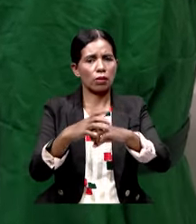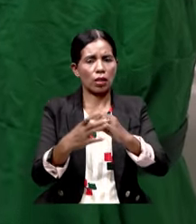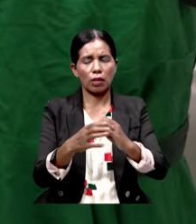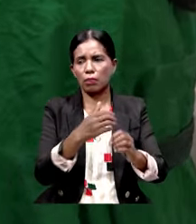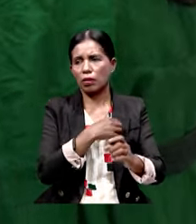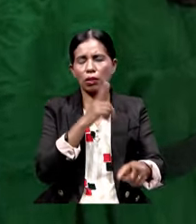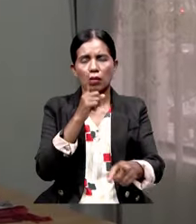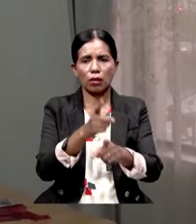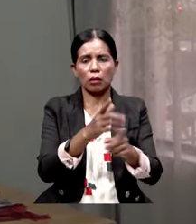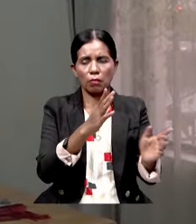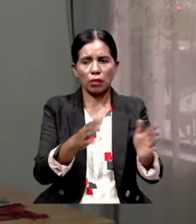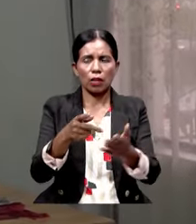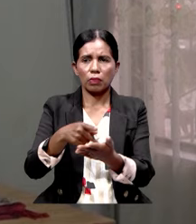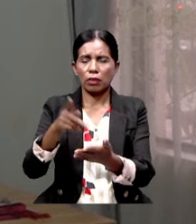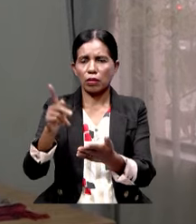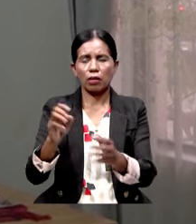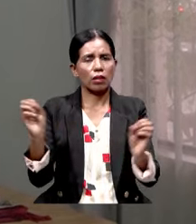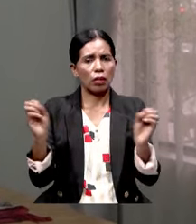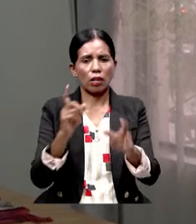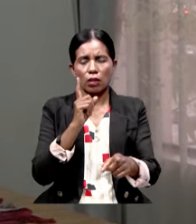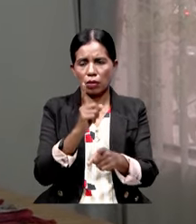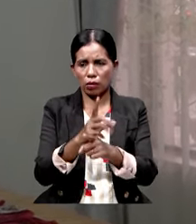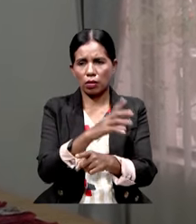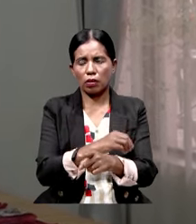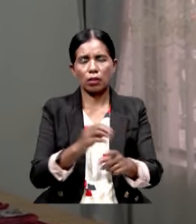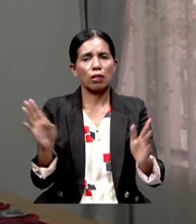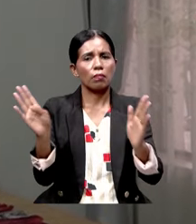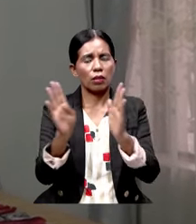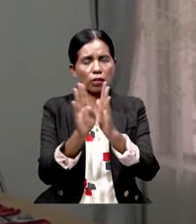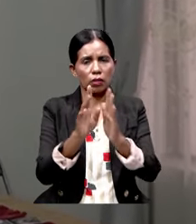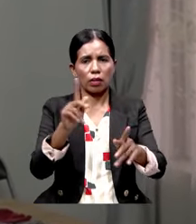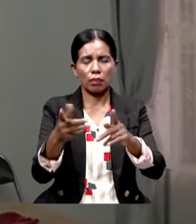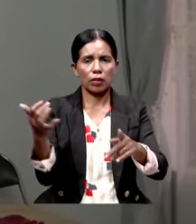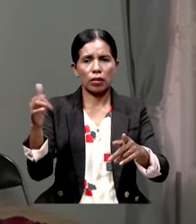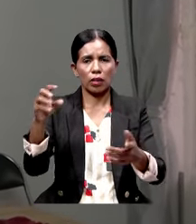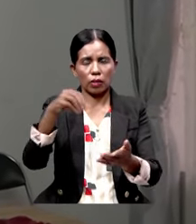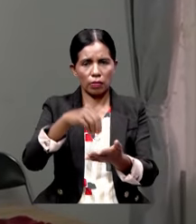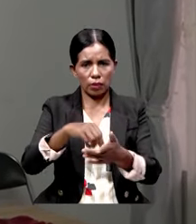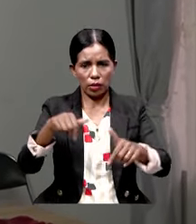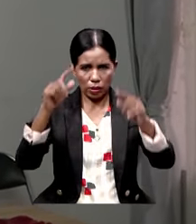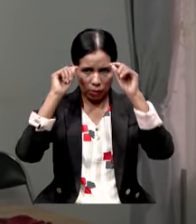no processo de administração, nebe la integrado, sai barreira ba investidor Sira atu Investe e Timor.